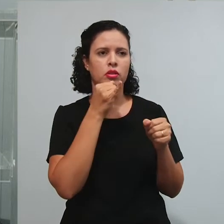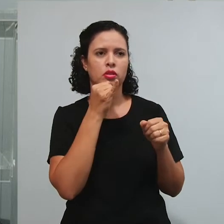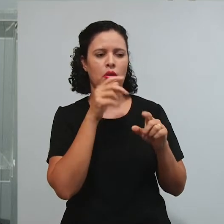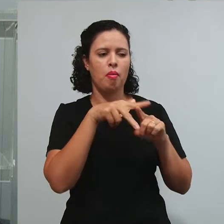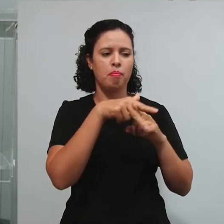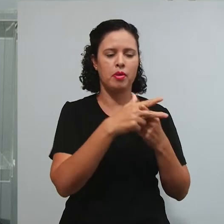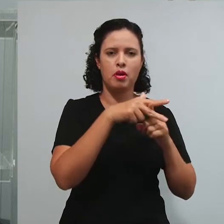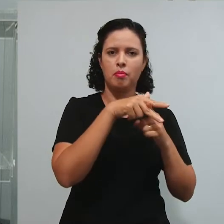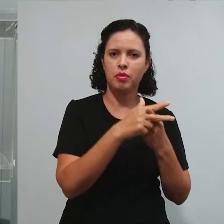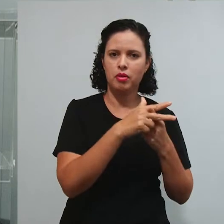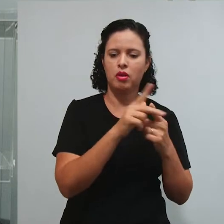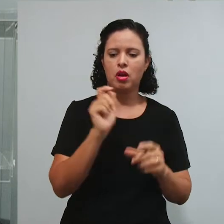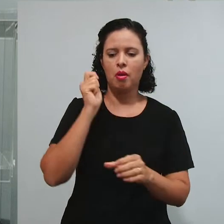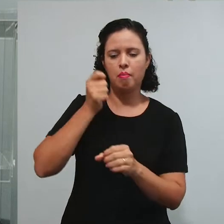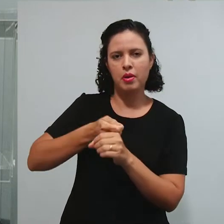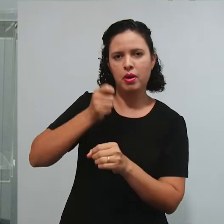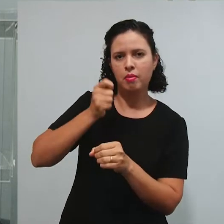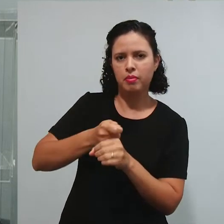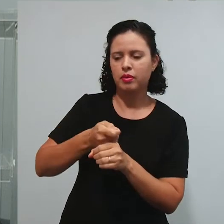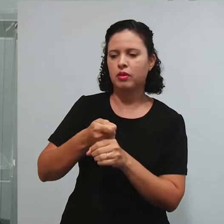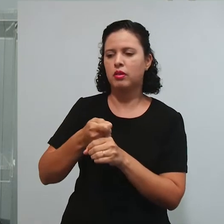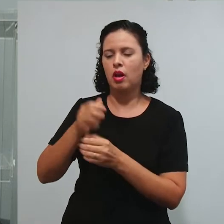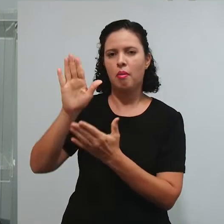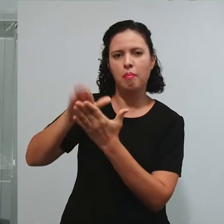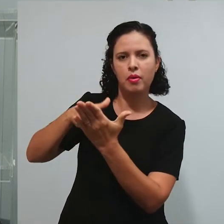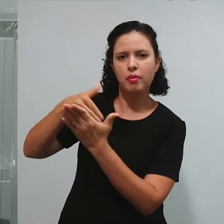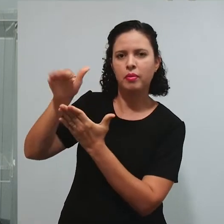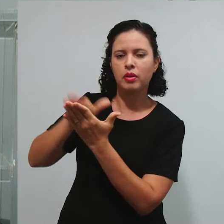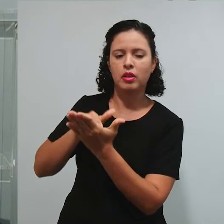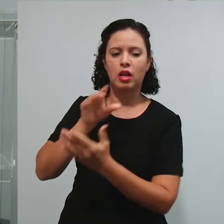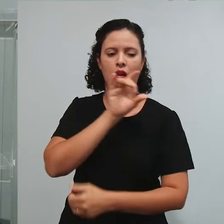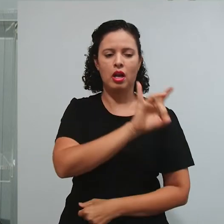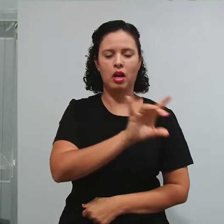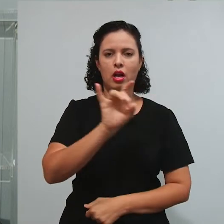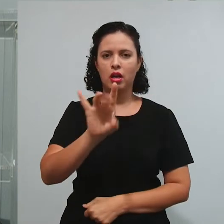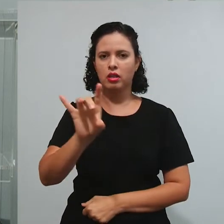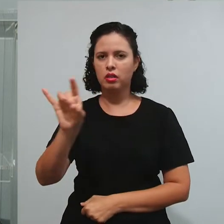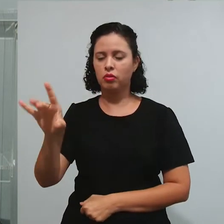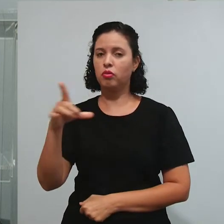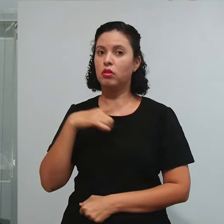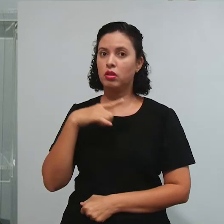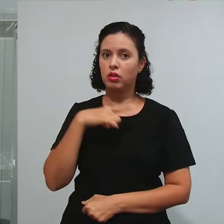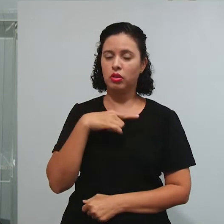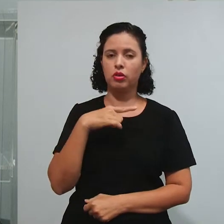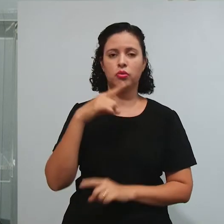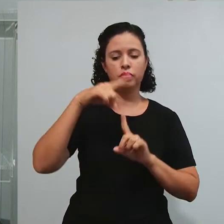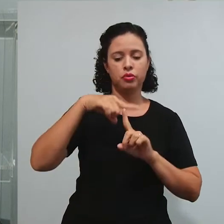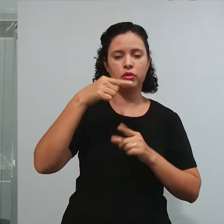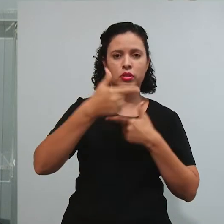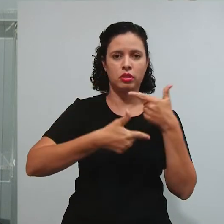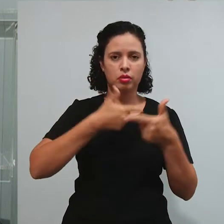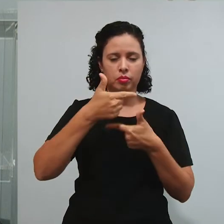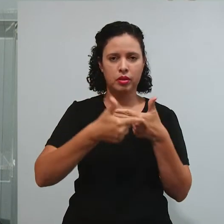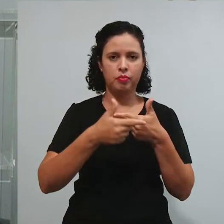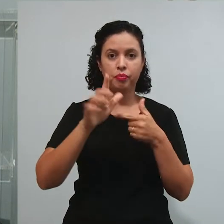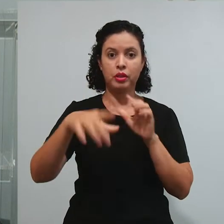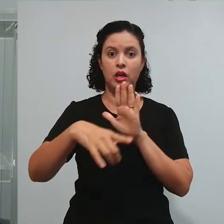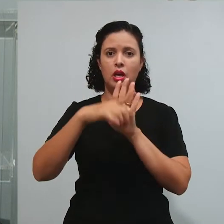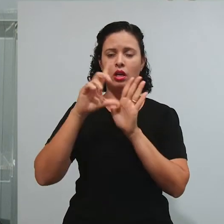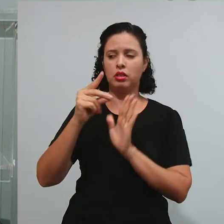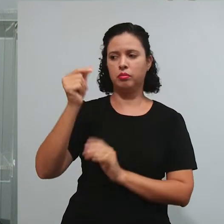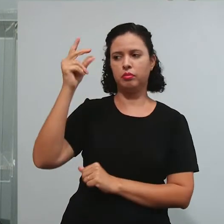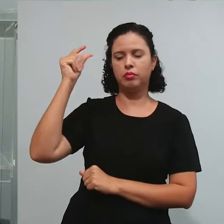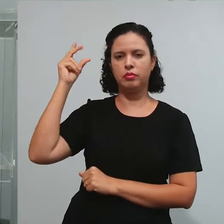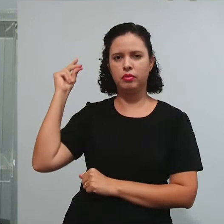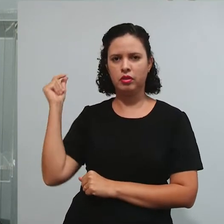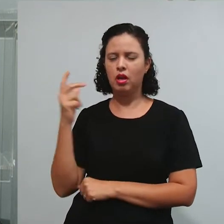que lhe competia. Não era mais como antigamente, né? antes da indústria, que era uma coisa